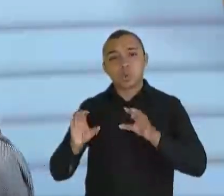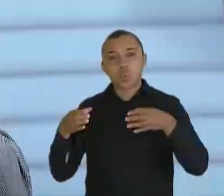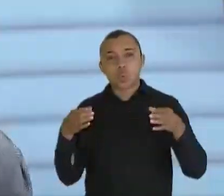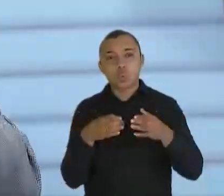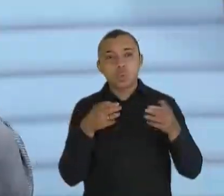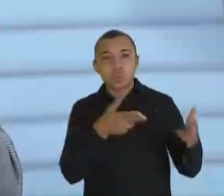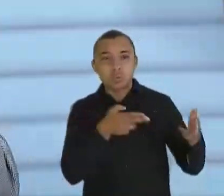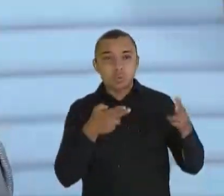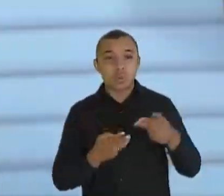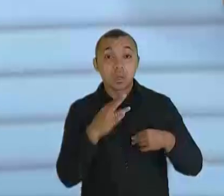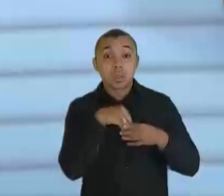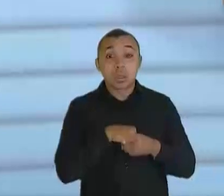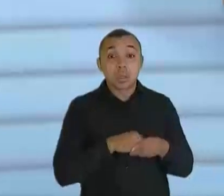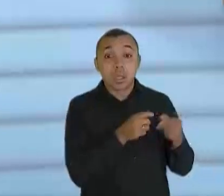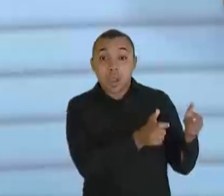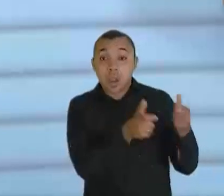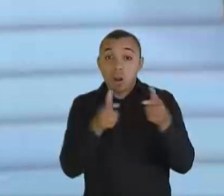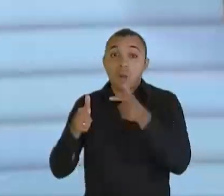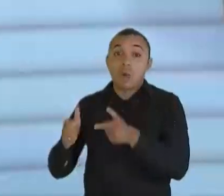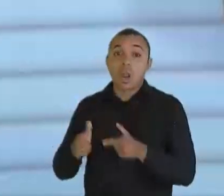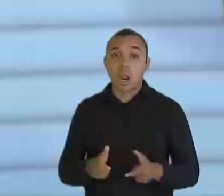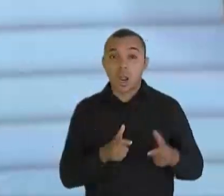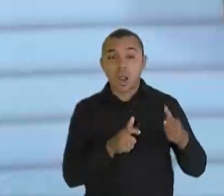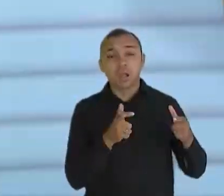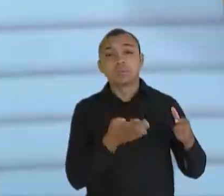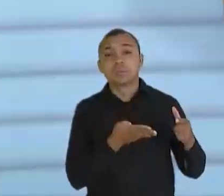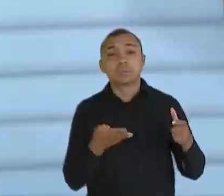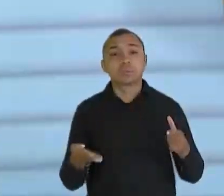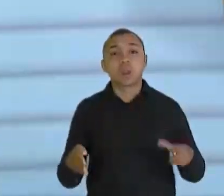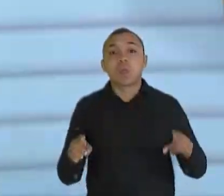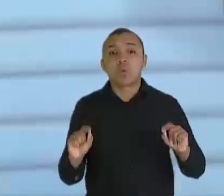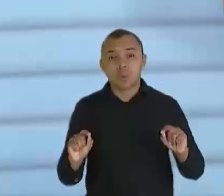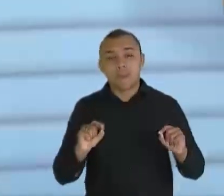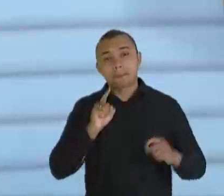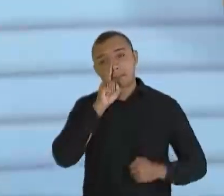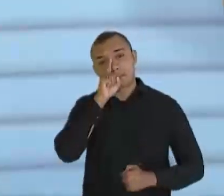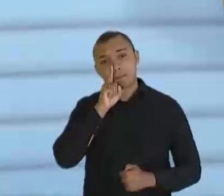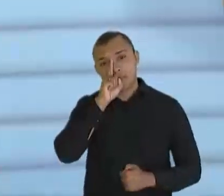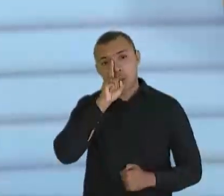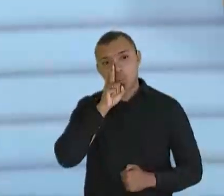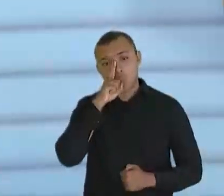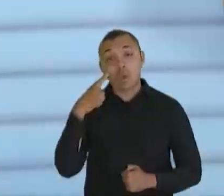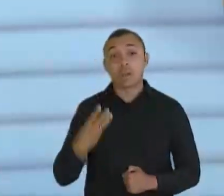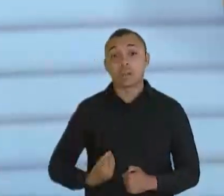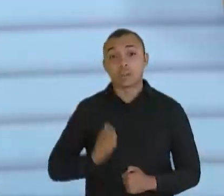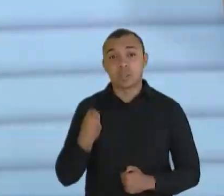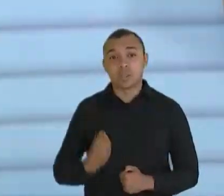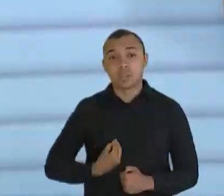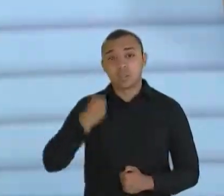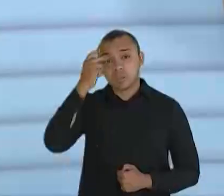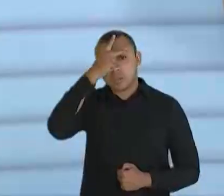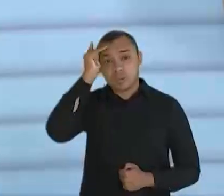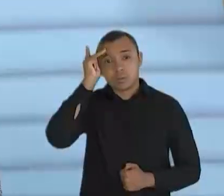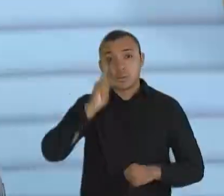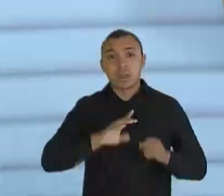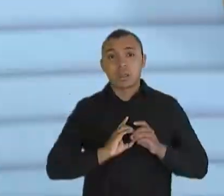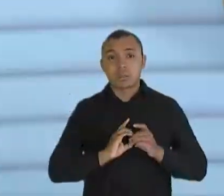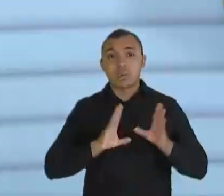territórios que hoje, indiscutivelmente, né, são uma grande ameaça à vida democrática,